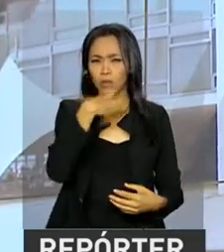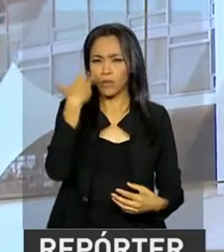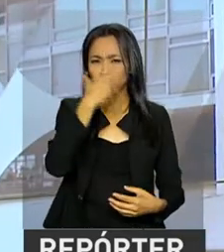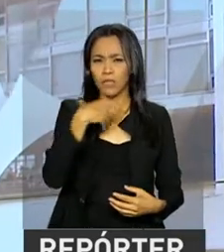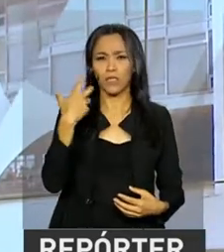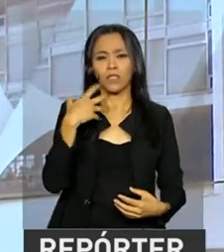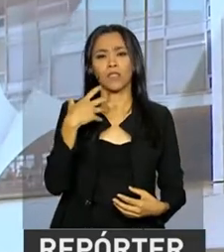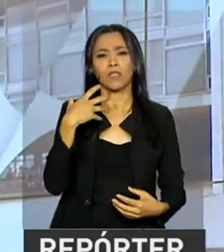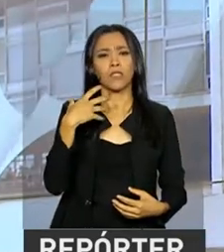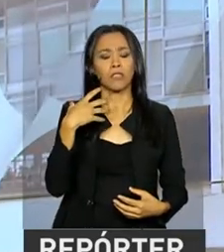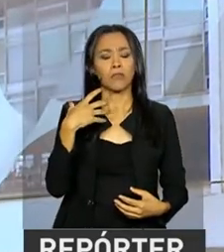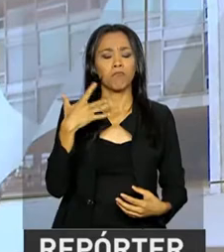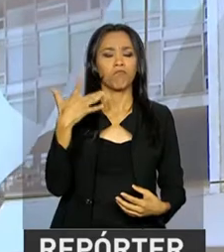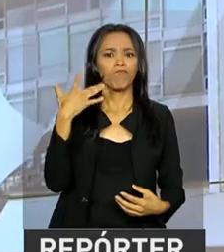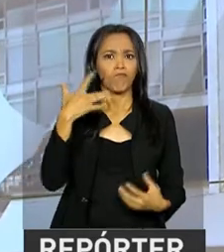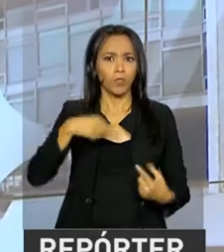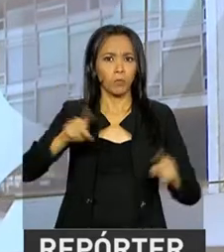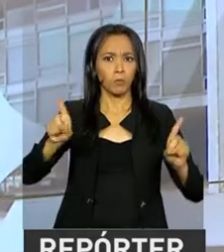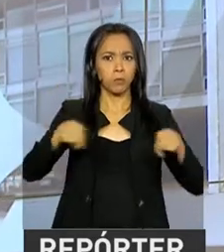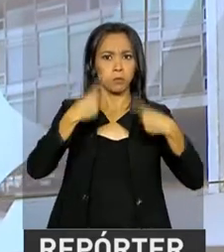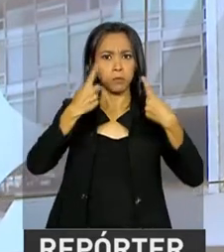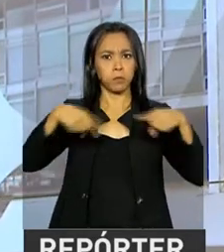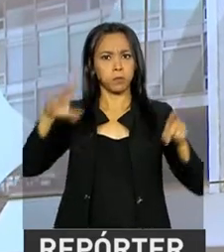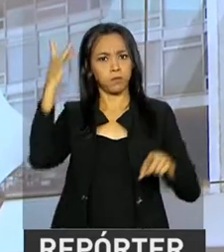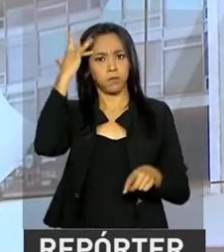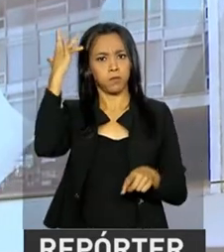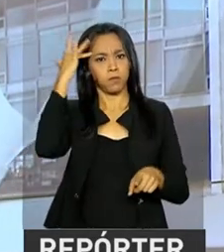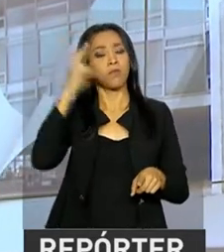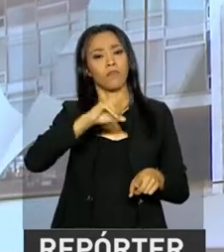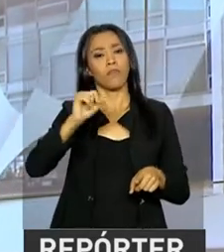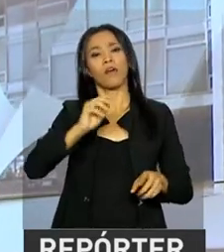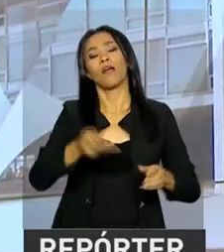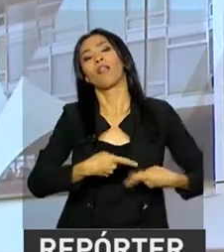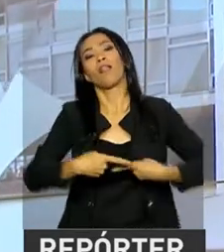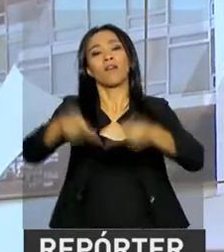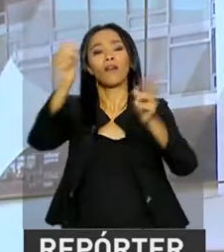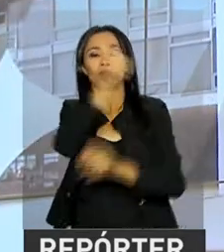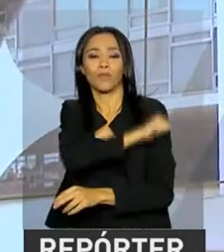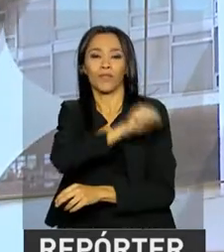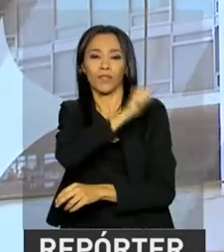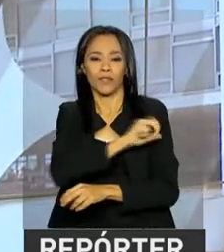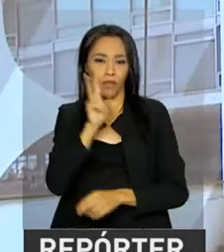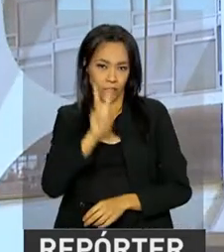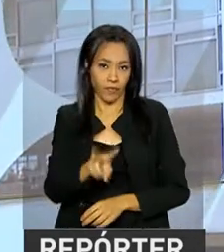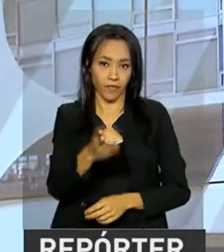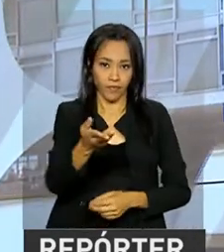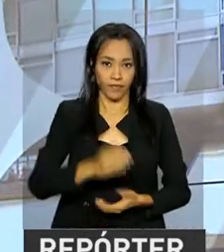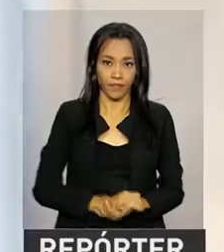comunidades pobres no Rio de Janeiro. Vamos conhecer agora a Orquestra Jovem do Brasil.